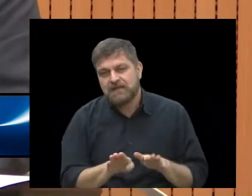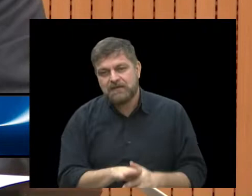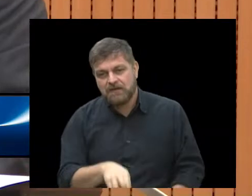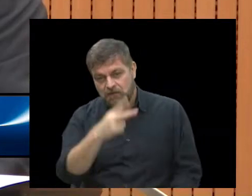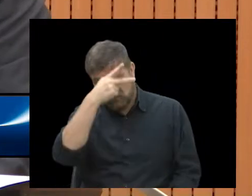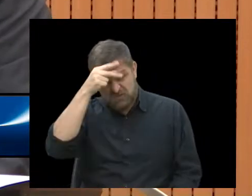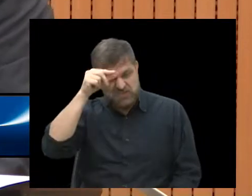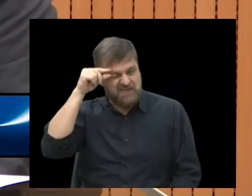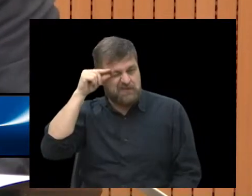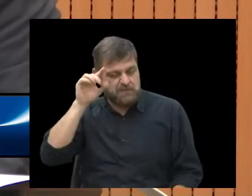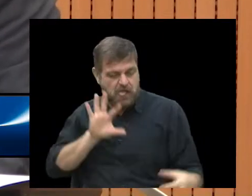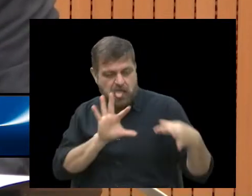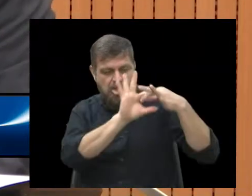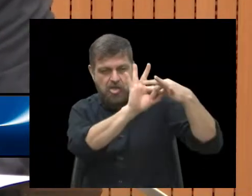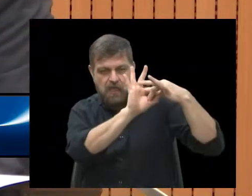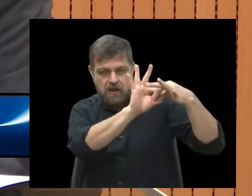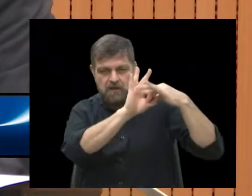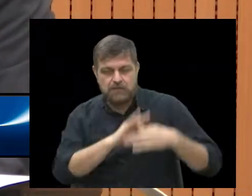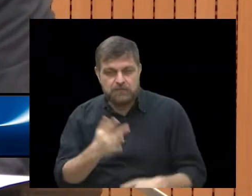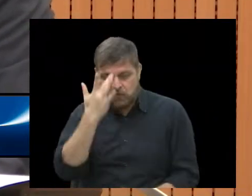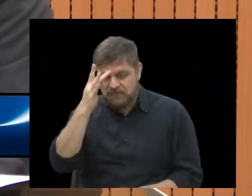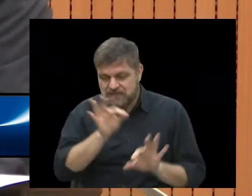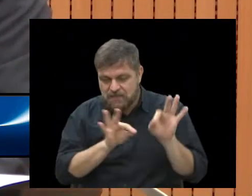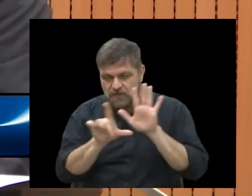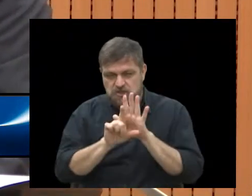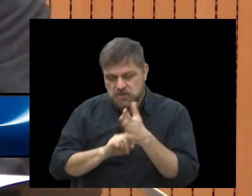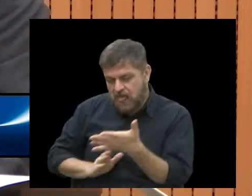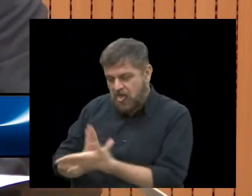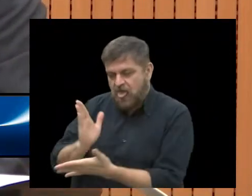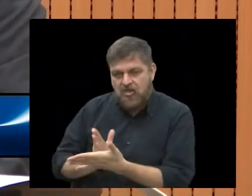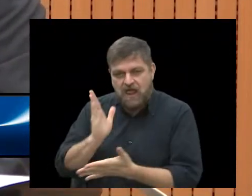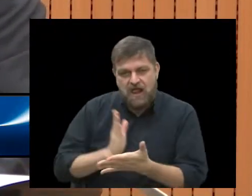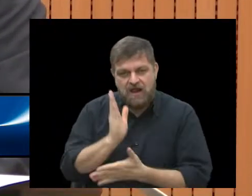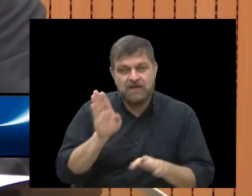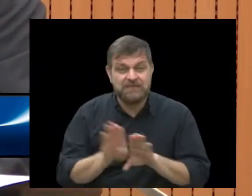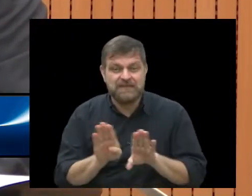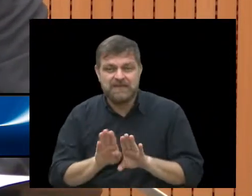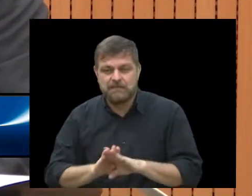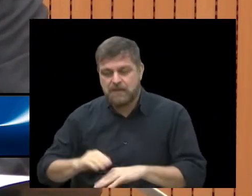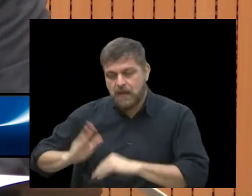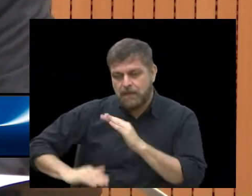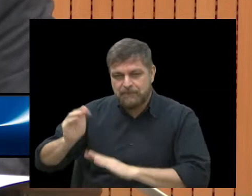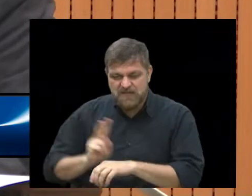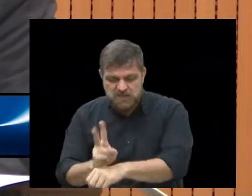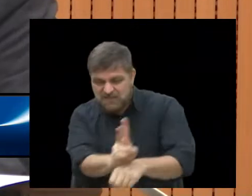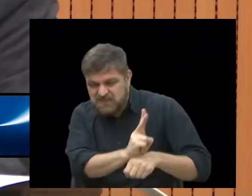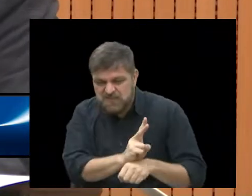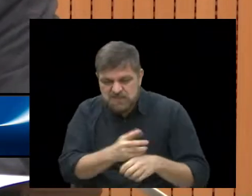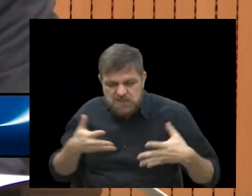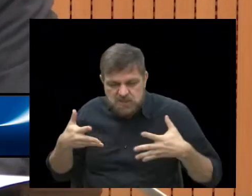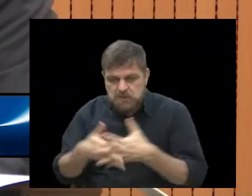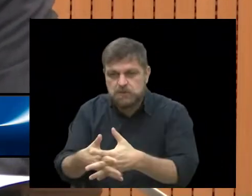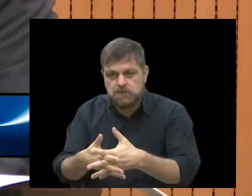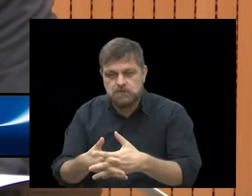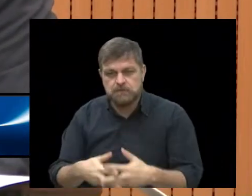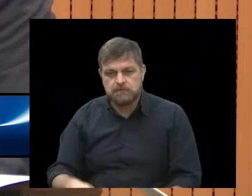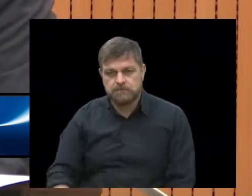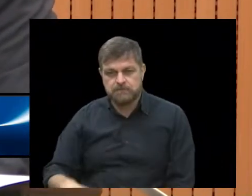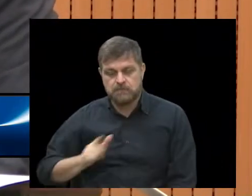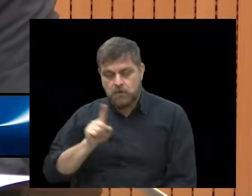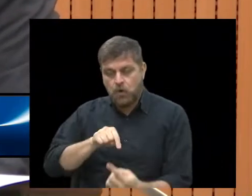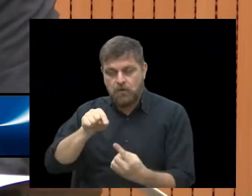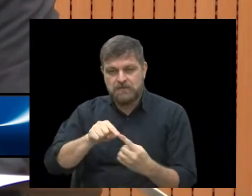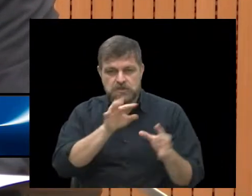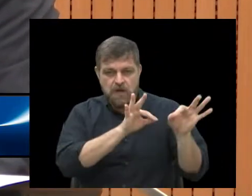executivo, facilidades na aprovação de projetos, atrapalhar a atividade fiscalizatória da Câmara em prol